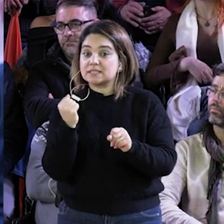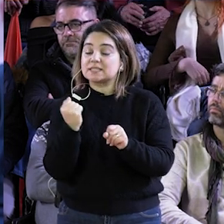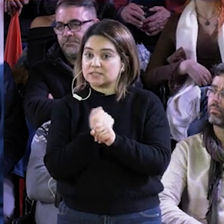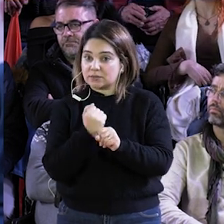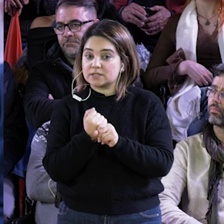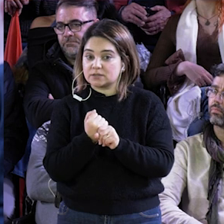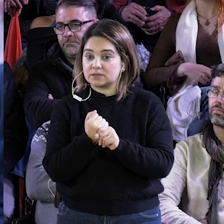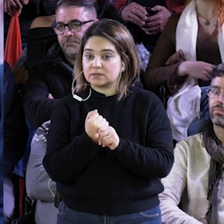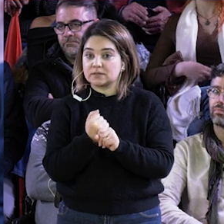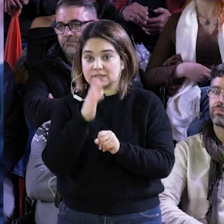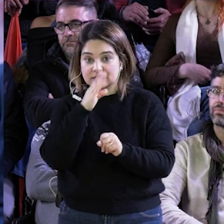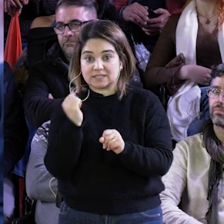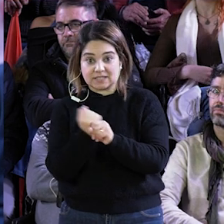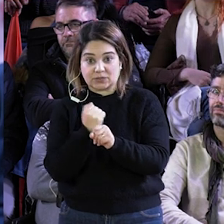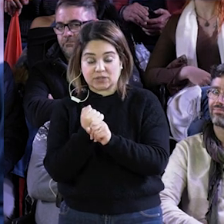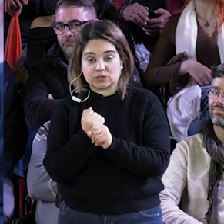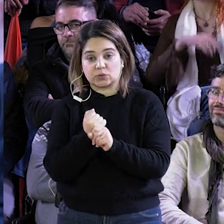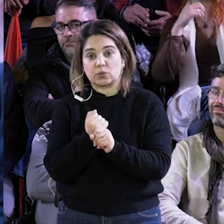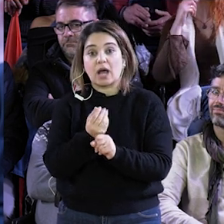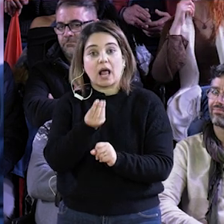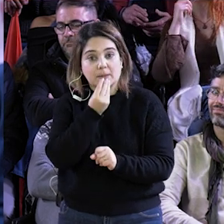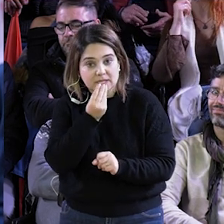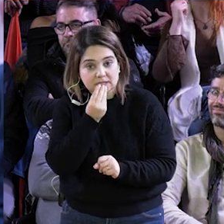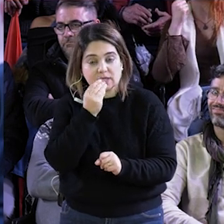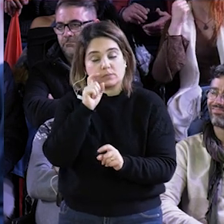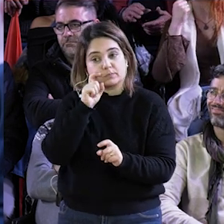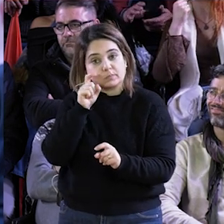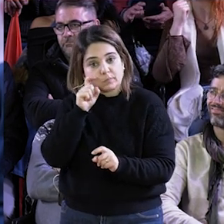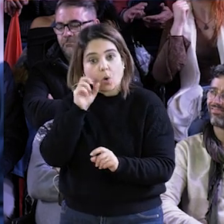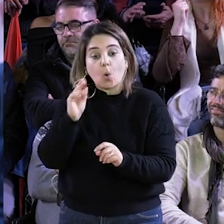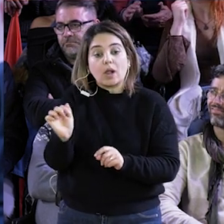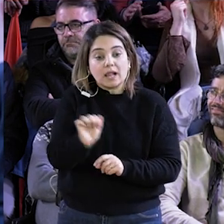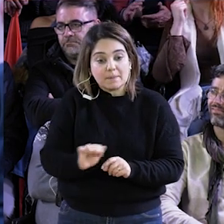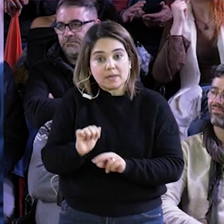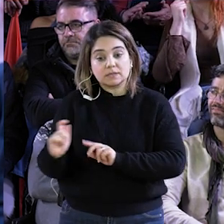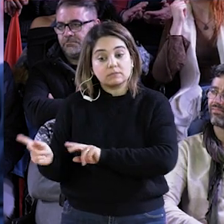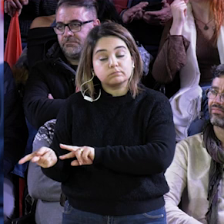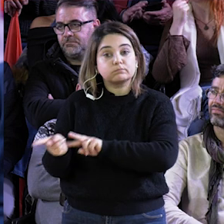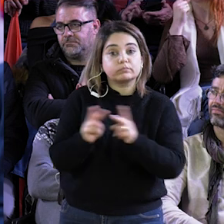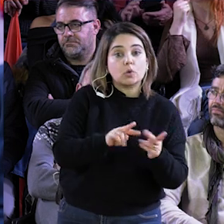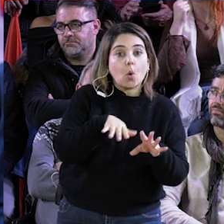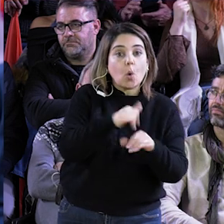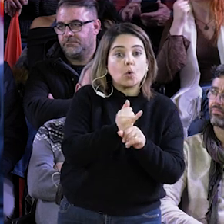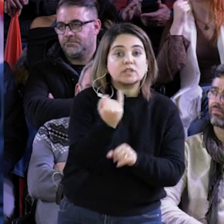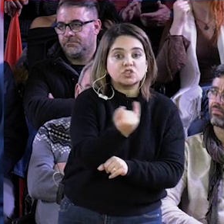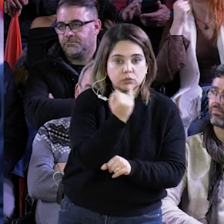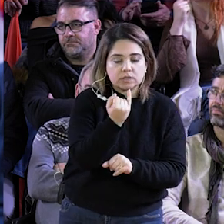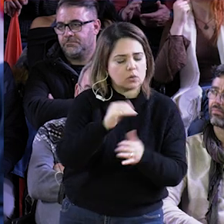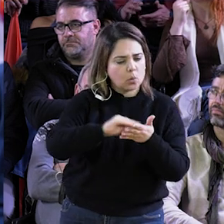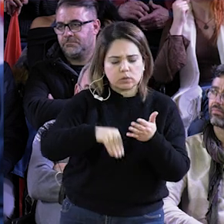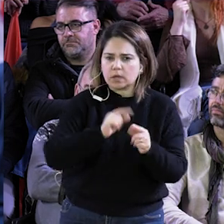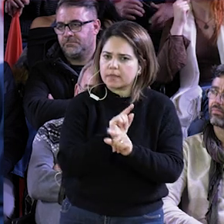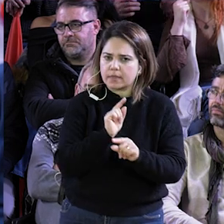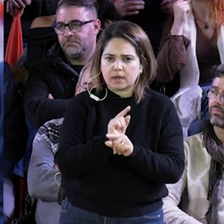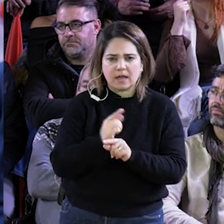se o serviço de vigilância, de alimentação ou de limpeza passa para uma nova entidade, passam também os vínculos, os contratos de